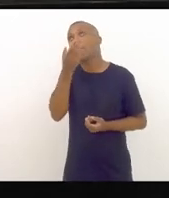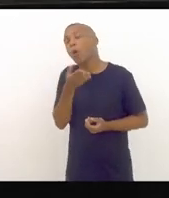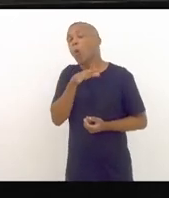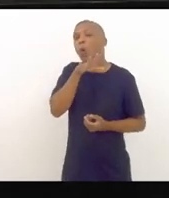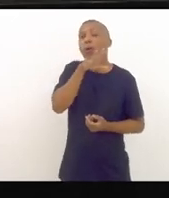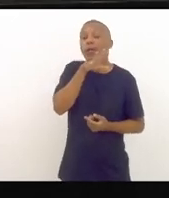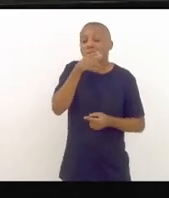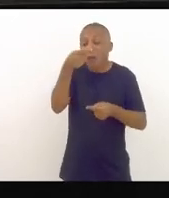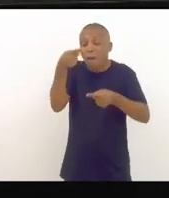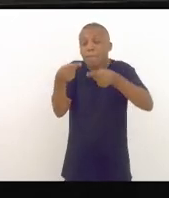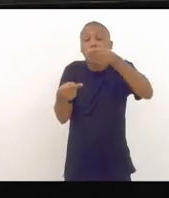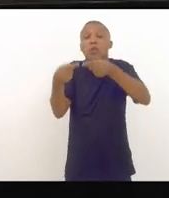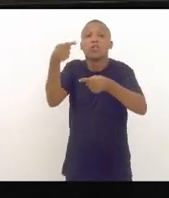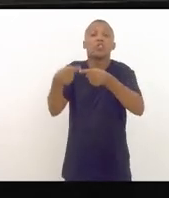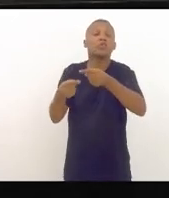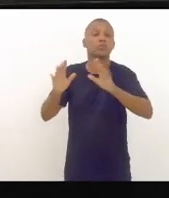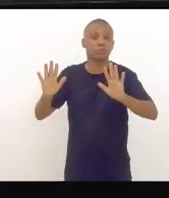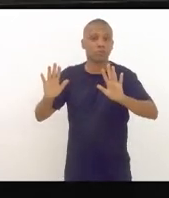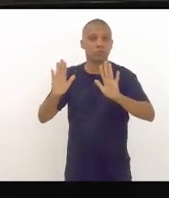mais político